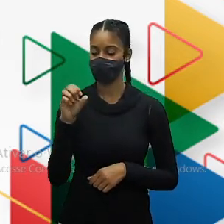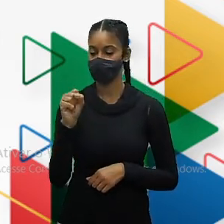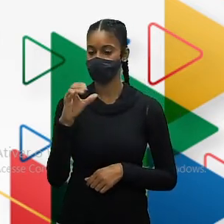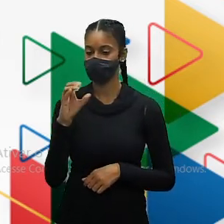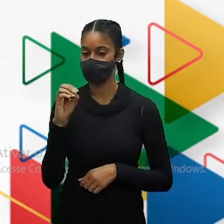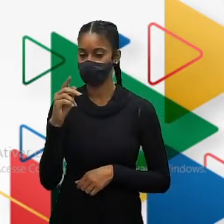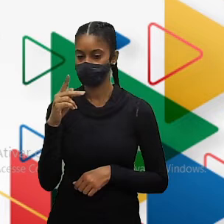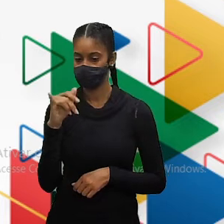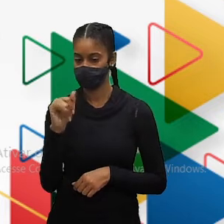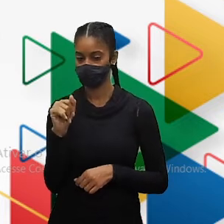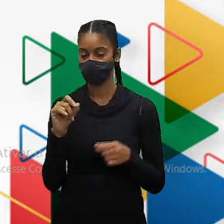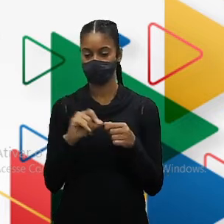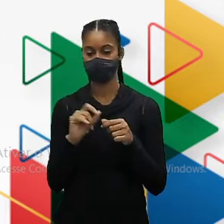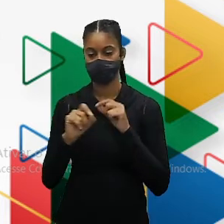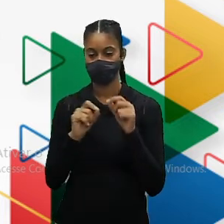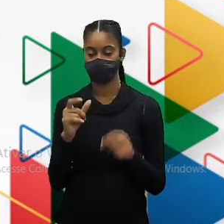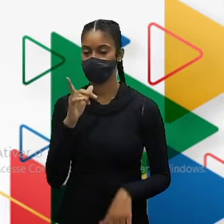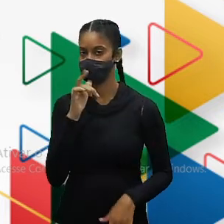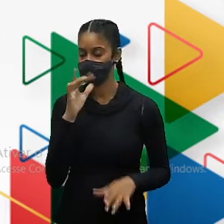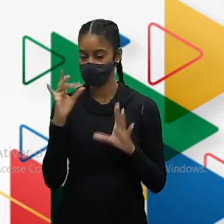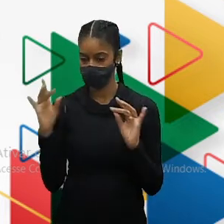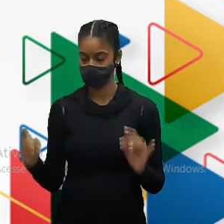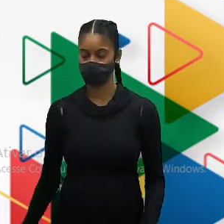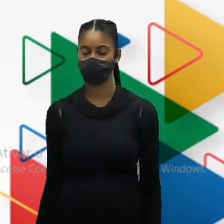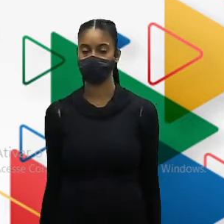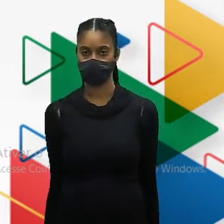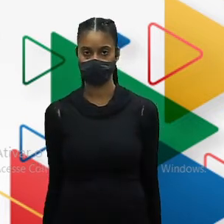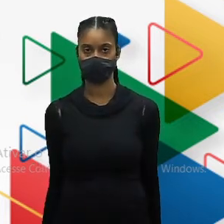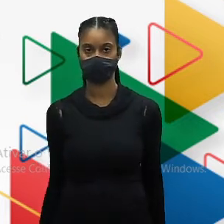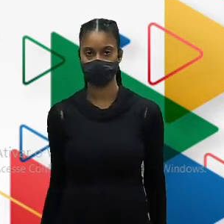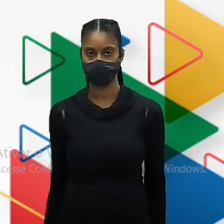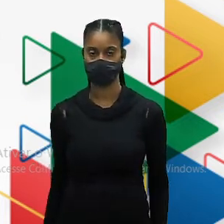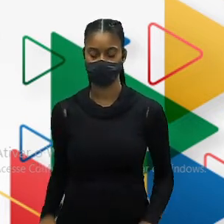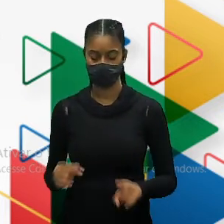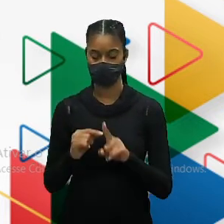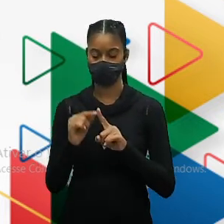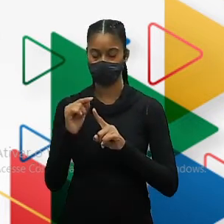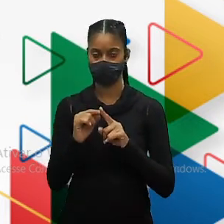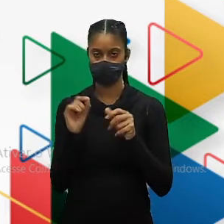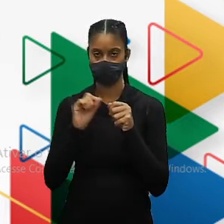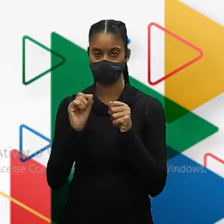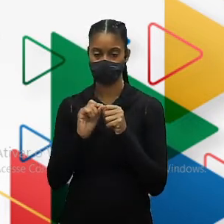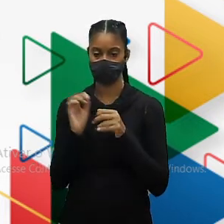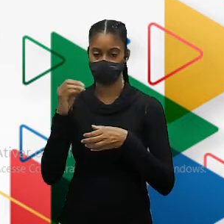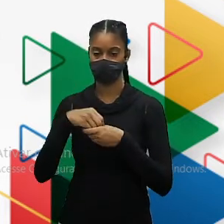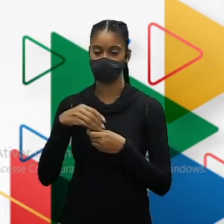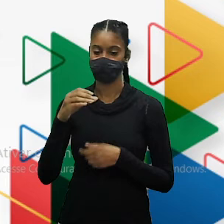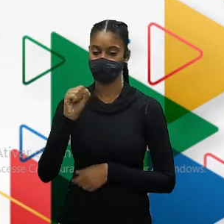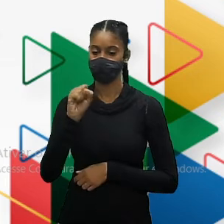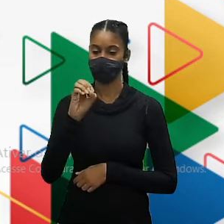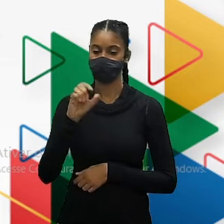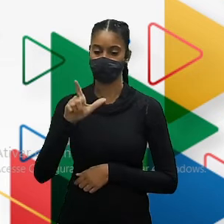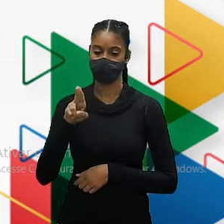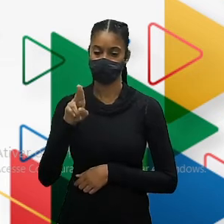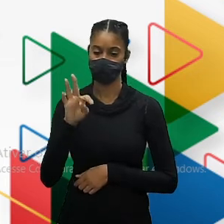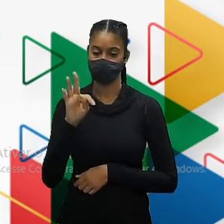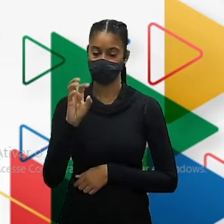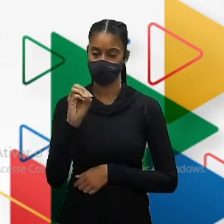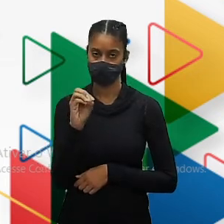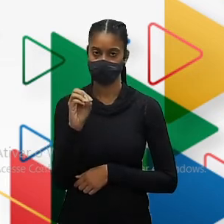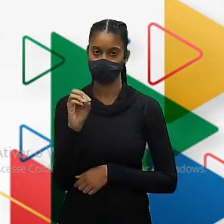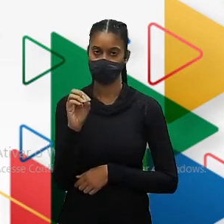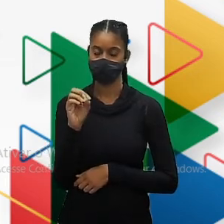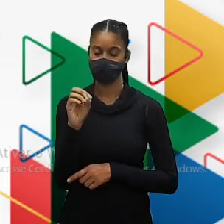líquido, tá, numa determinada temperatura, e quando eu adiciono o soluto, a temperatura com que